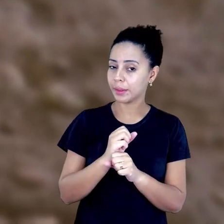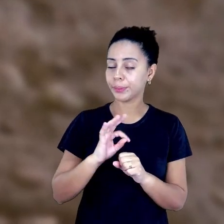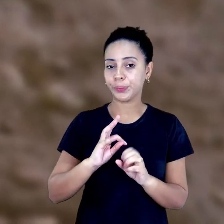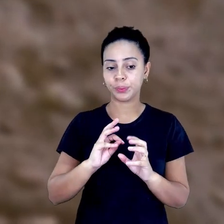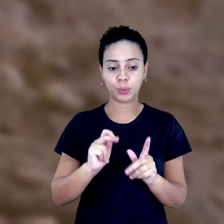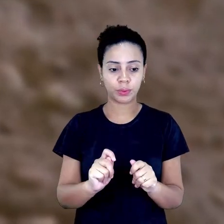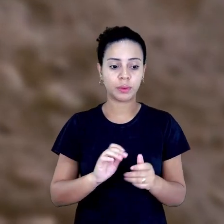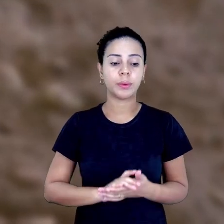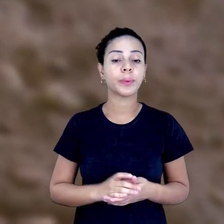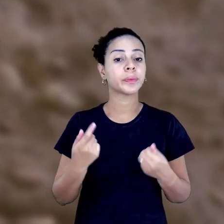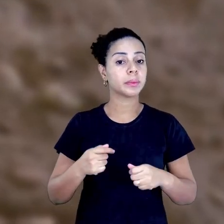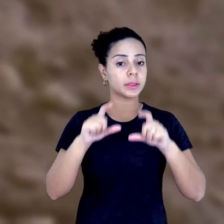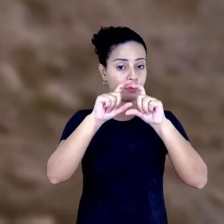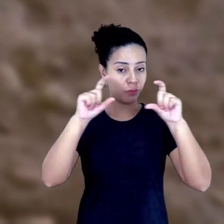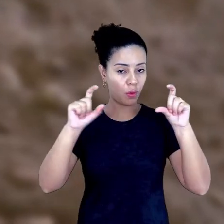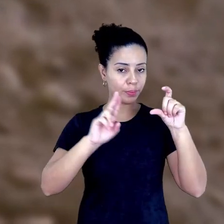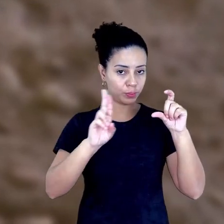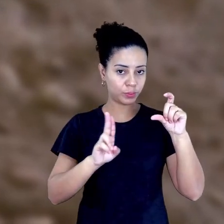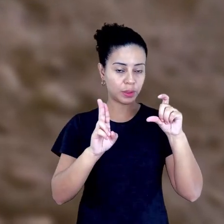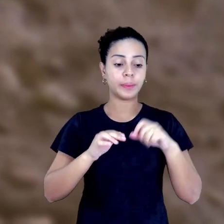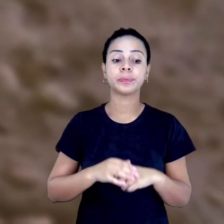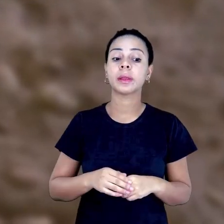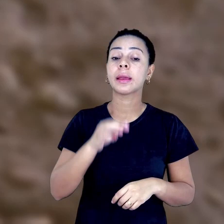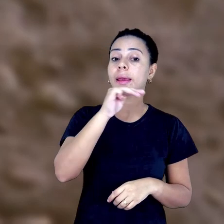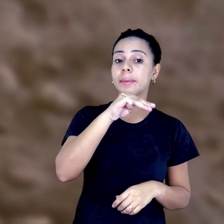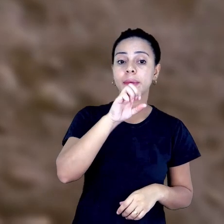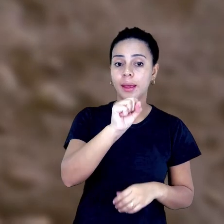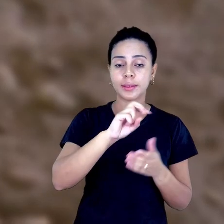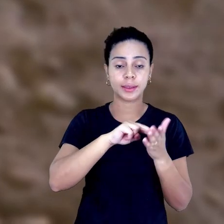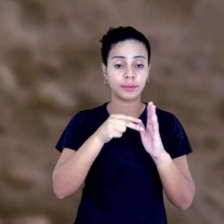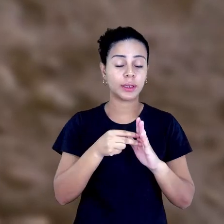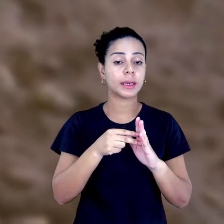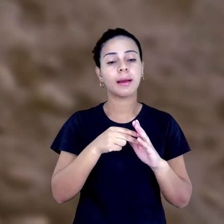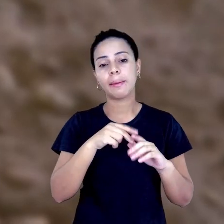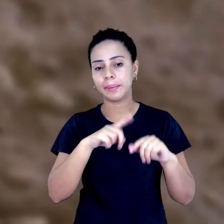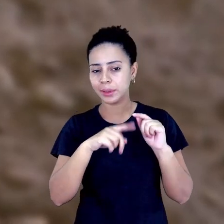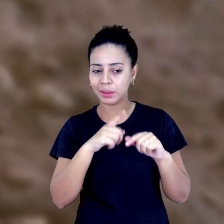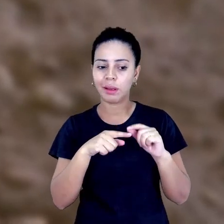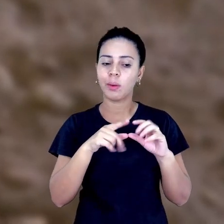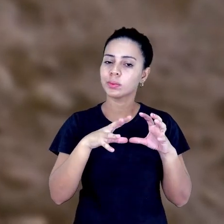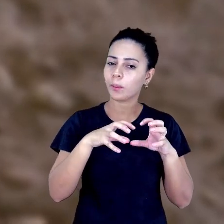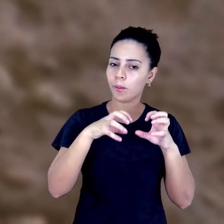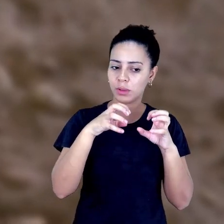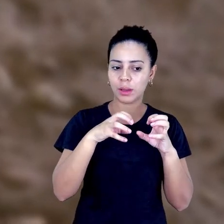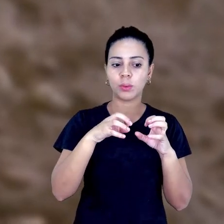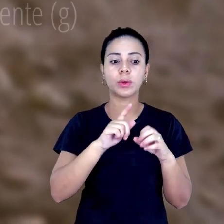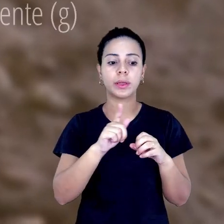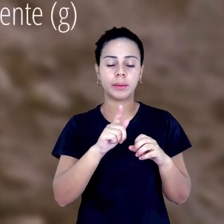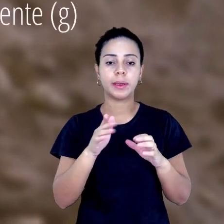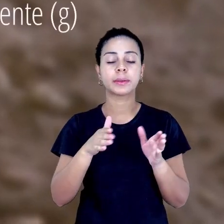seca, utilizando a equação a seguir, onde ms é a massa total da amostra seca em